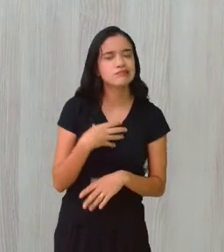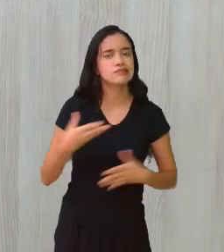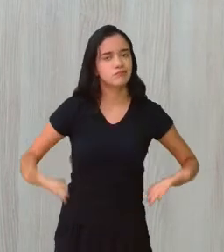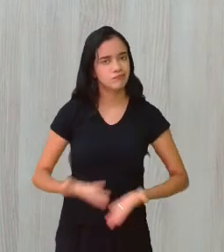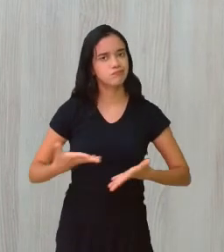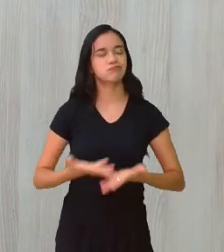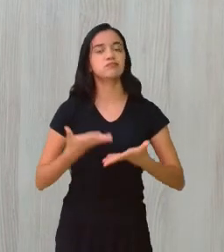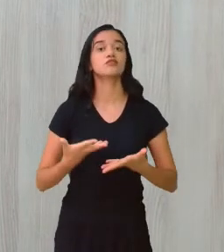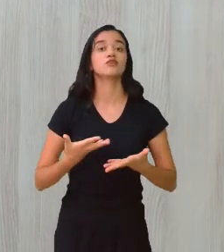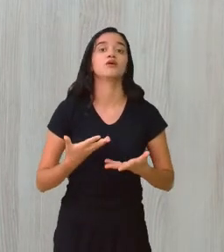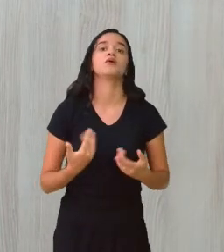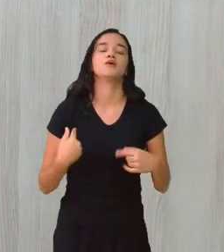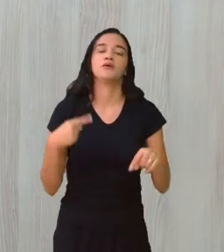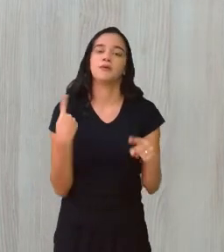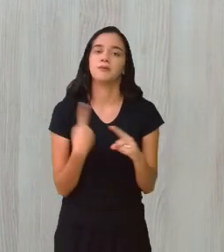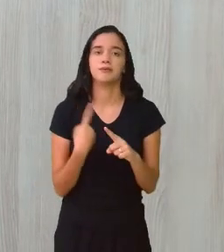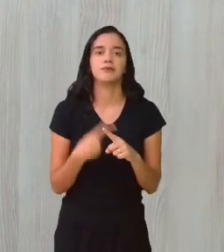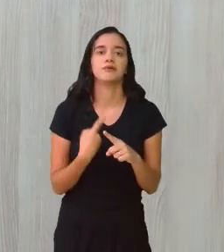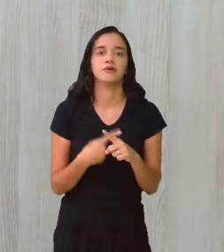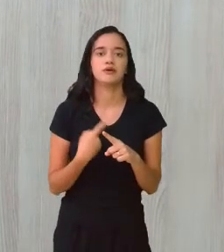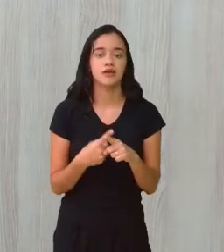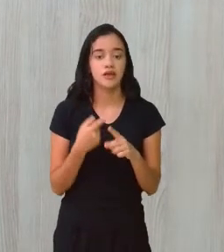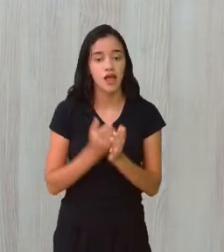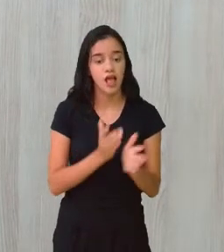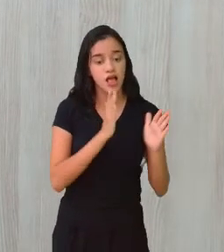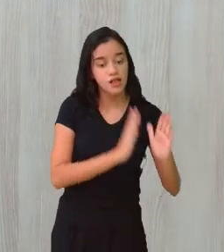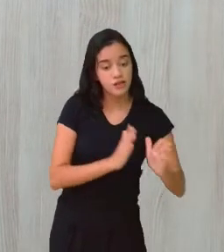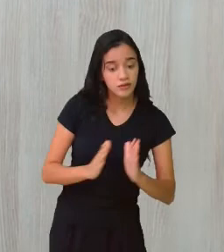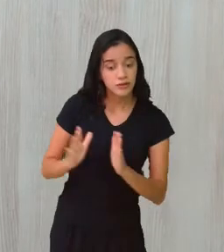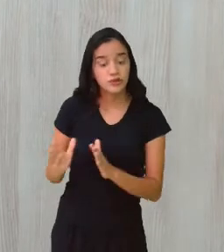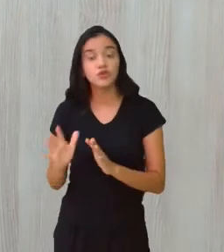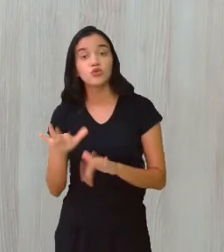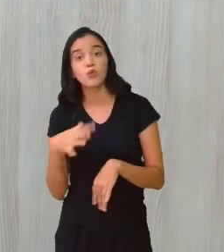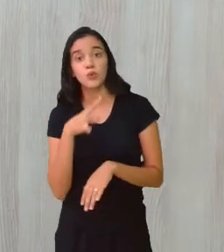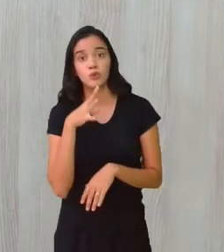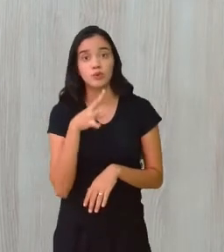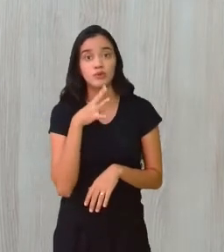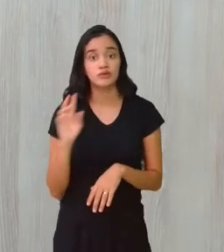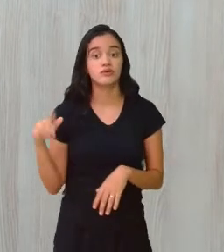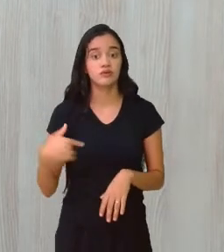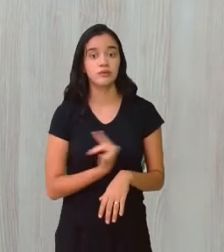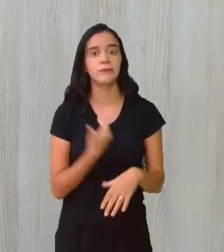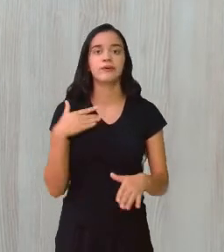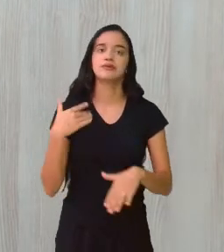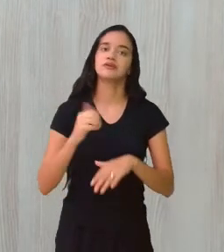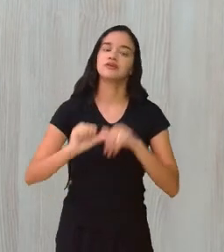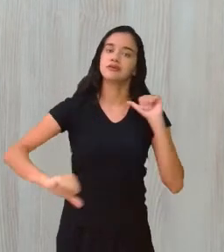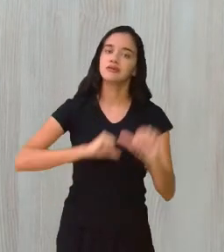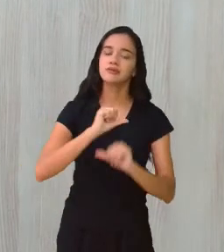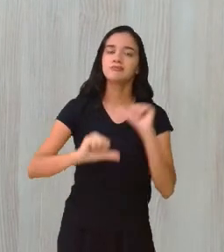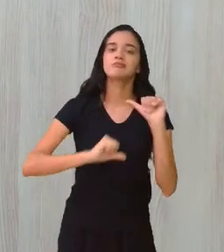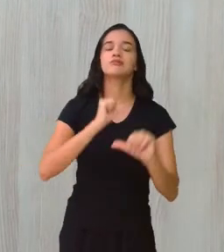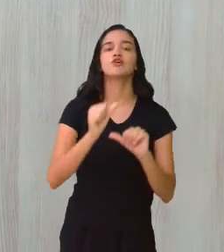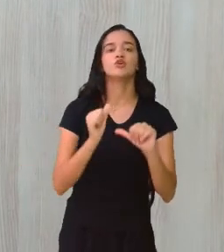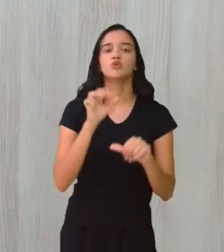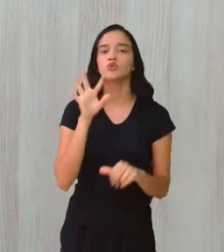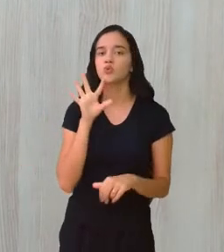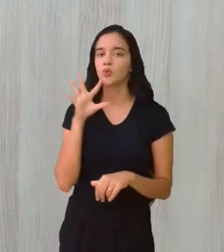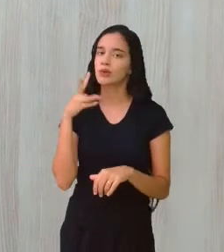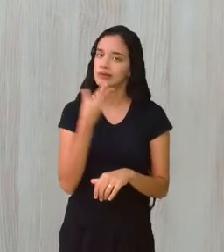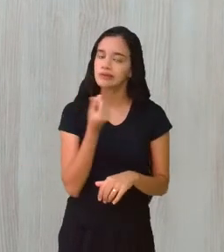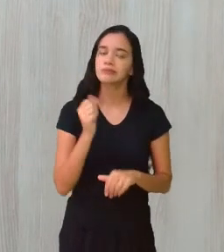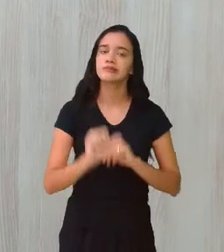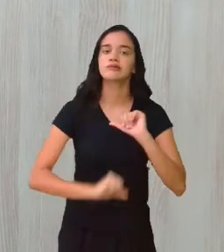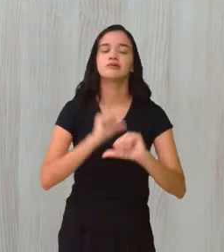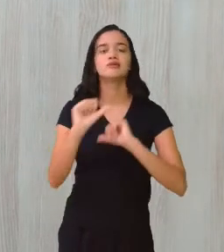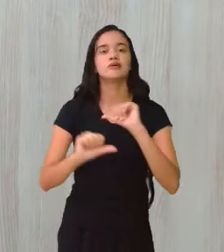sobre isso, porque é nesse processo mesmo de conhecer que a gente pode transformar, né? Sim. Só no conhecimento é que a gente transforma,